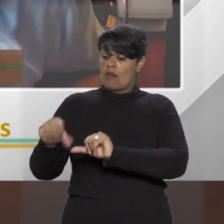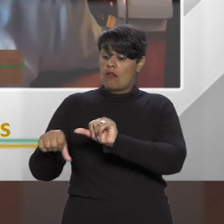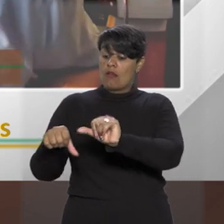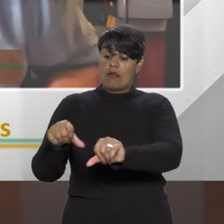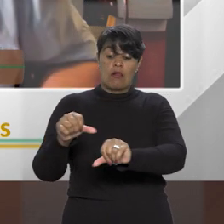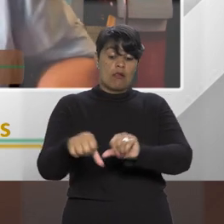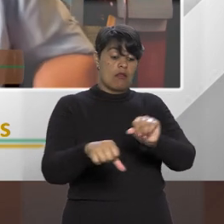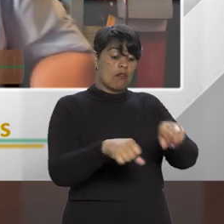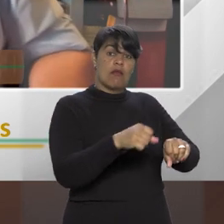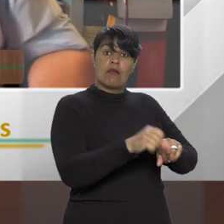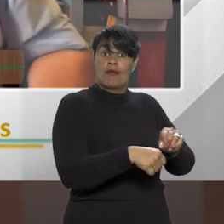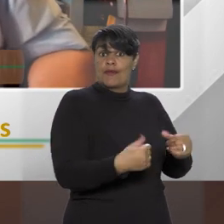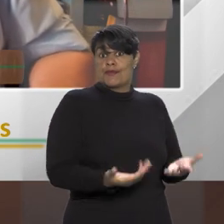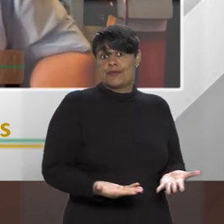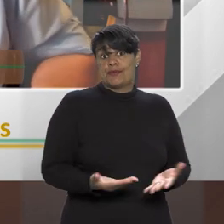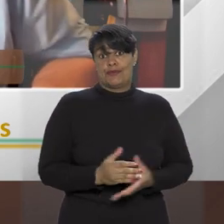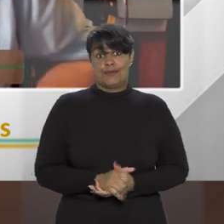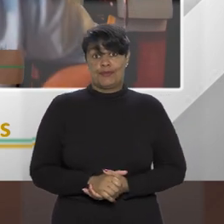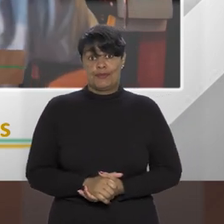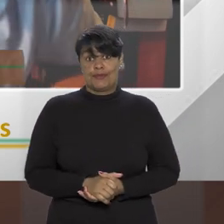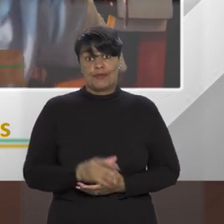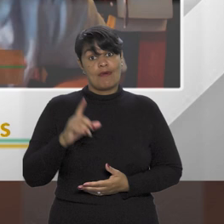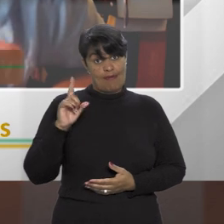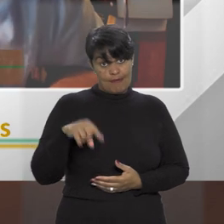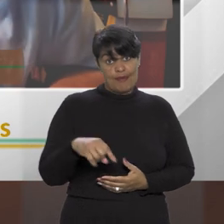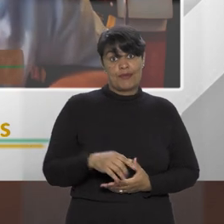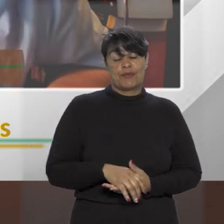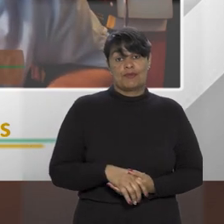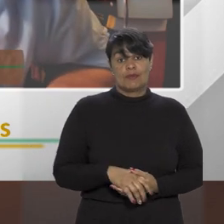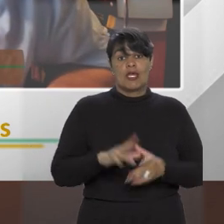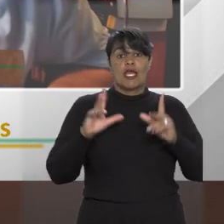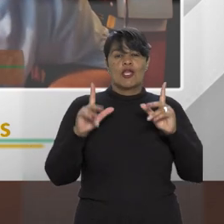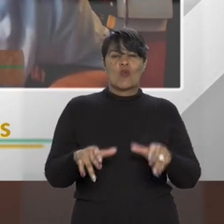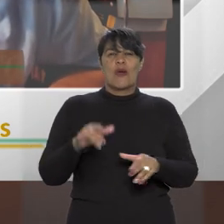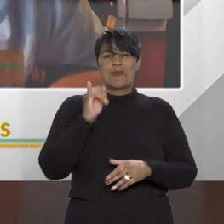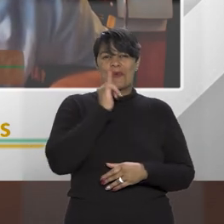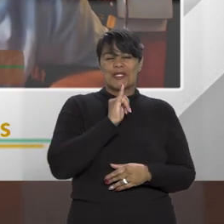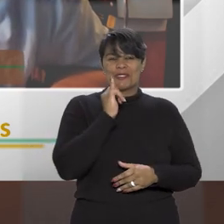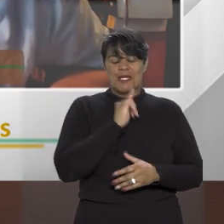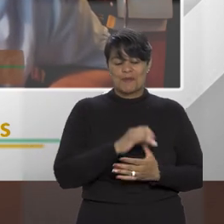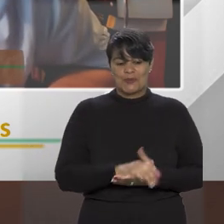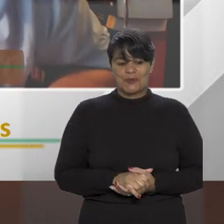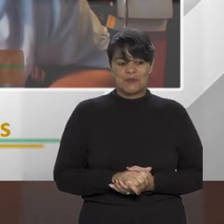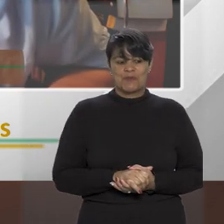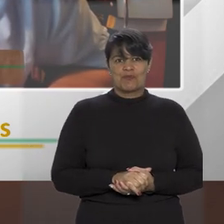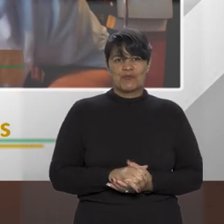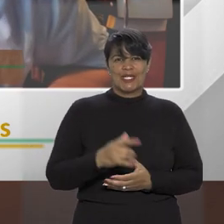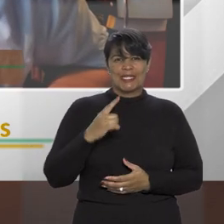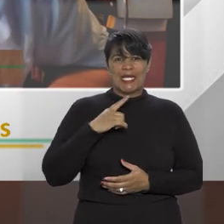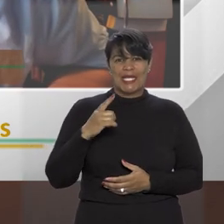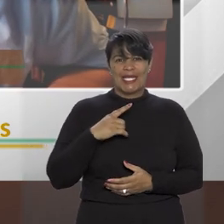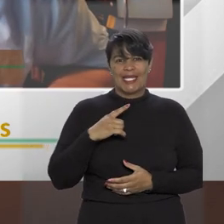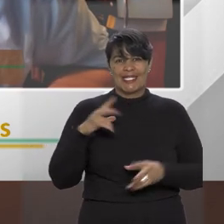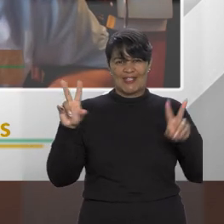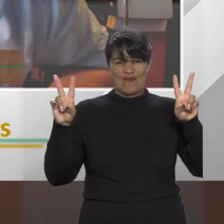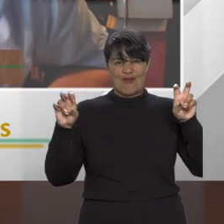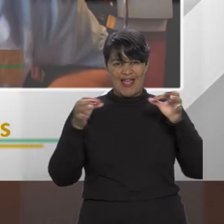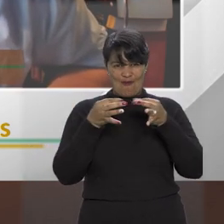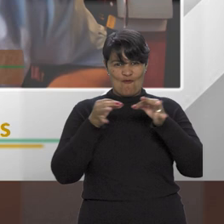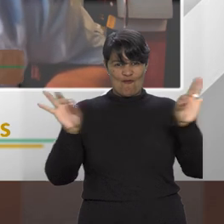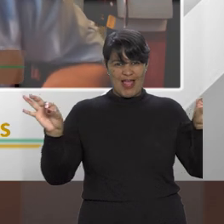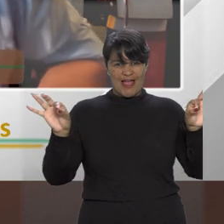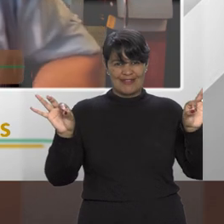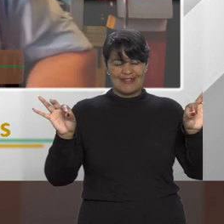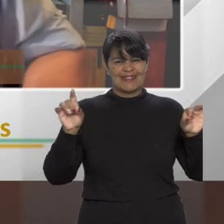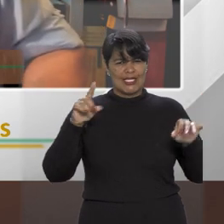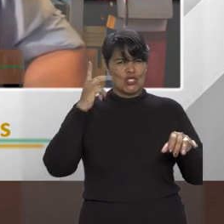aplicação daquele ditado popular, que é um ditado mundial. Você vê esse ditado, inclusive, em outras línguas, além da